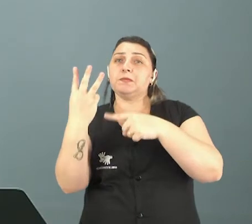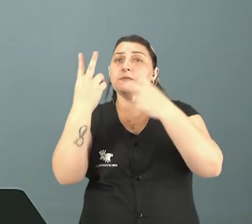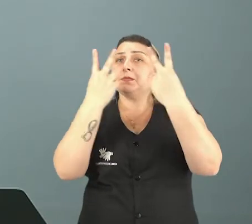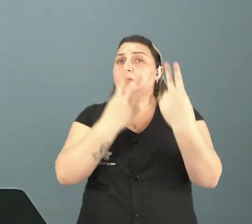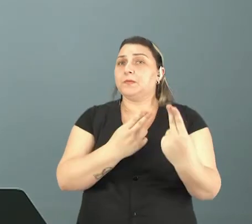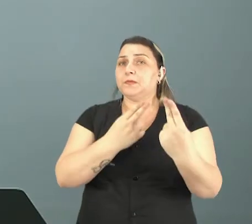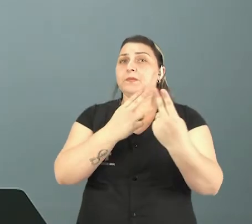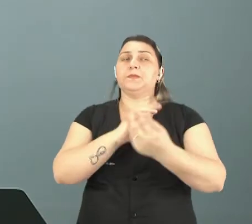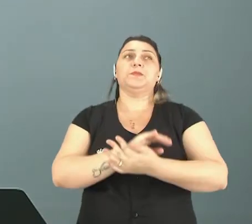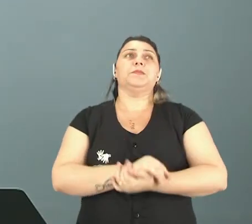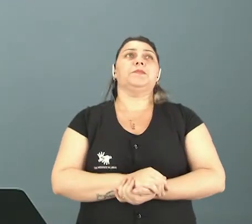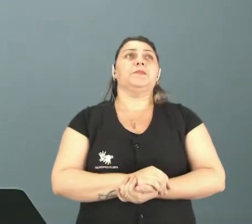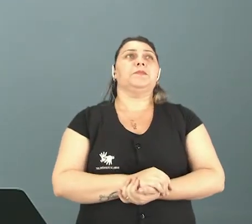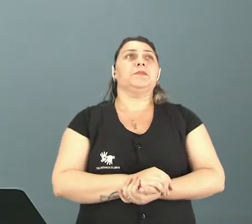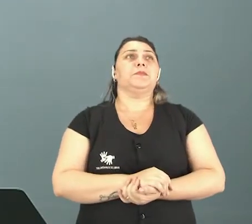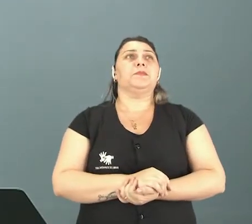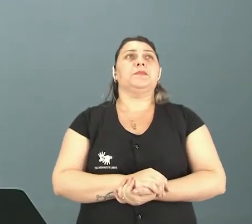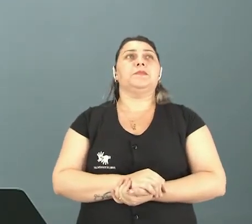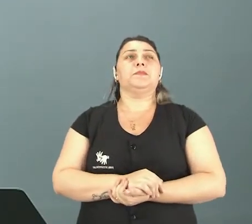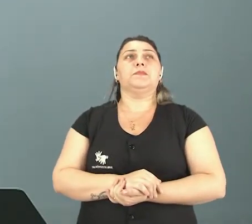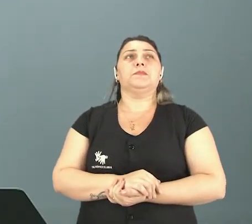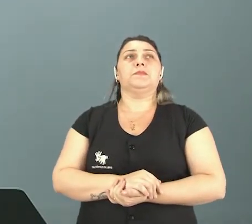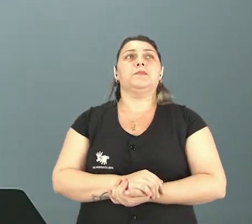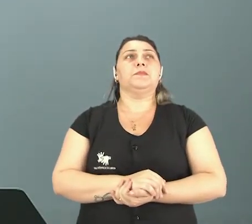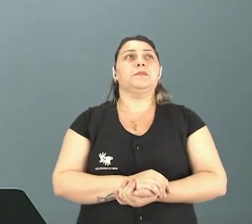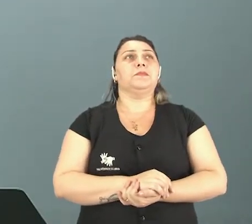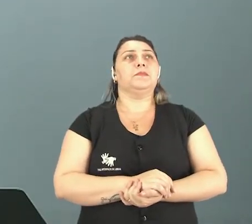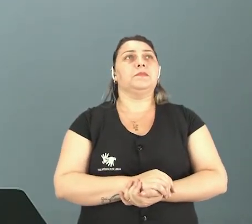iguais. Vou cortar aqui.